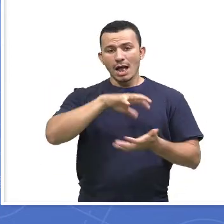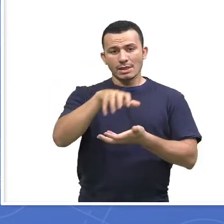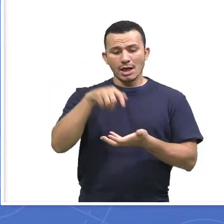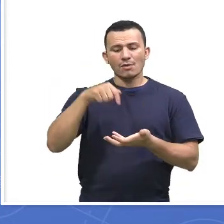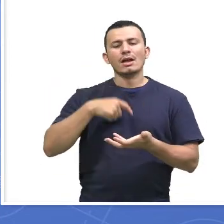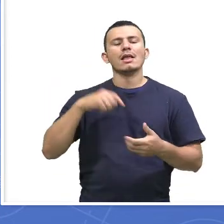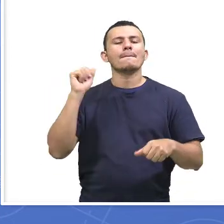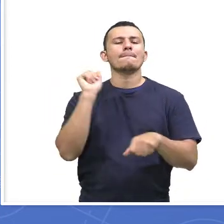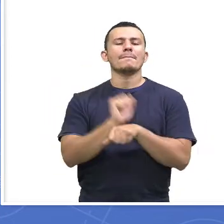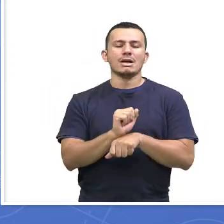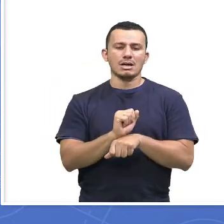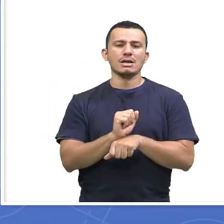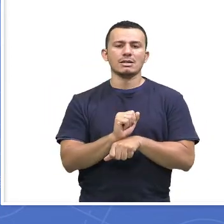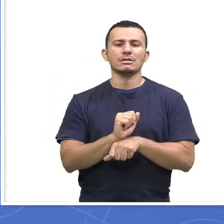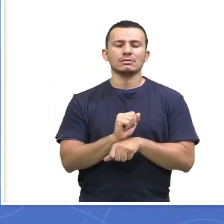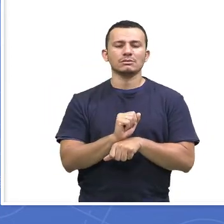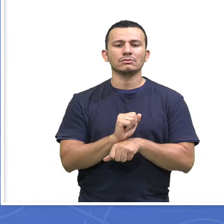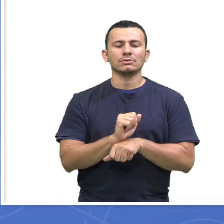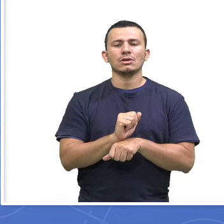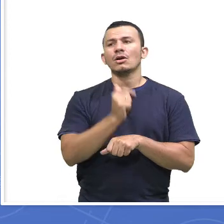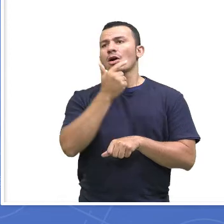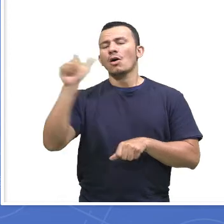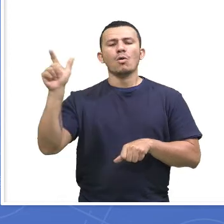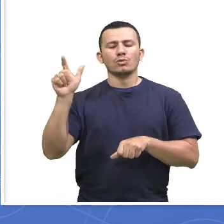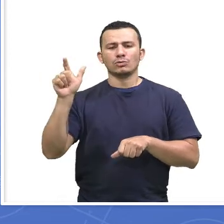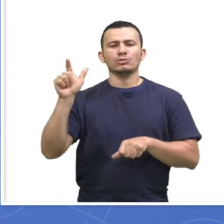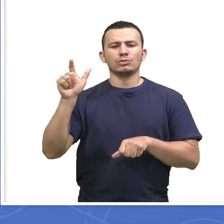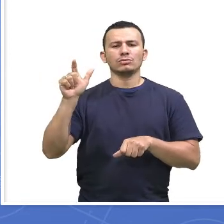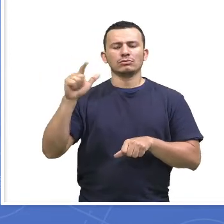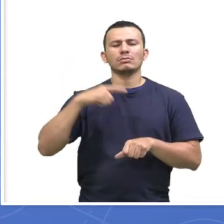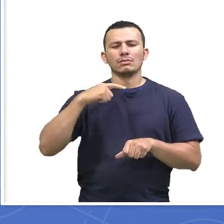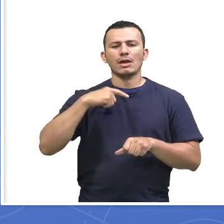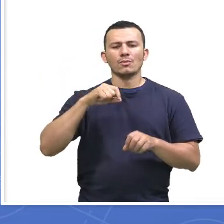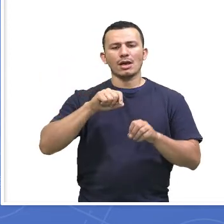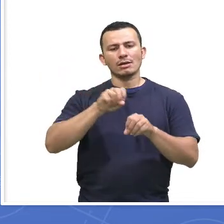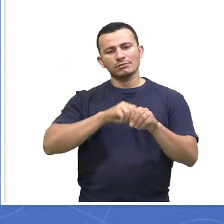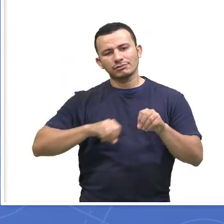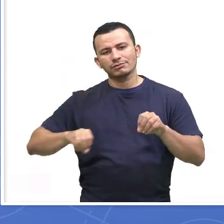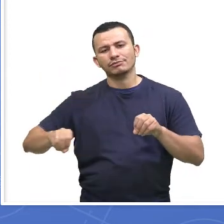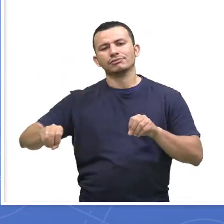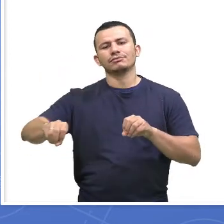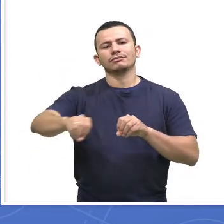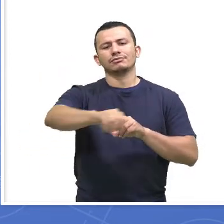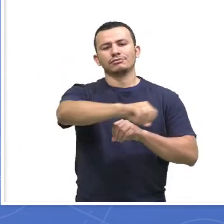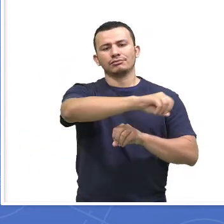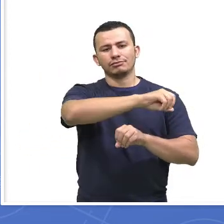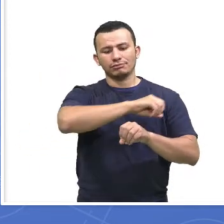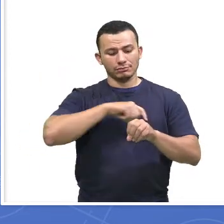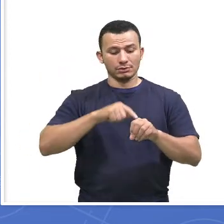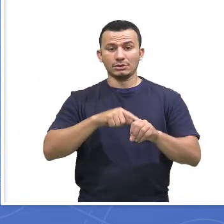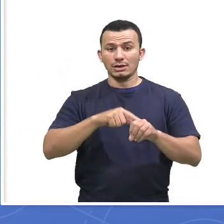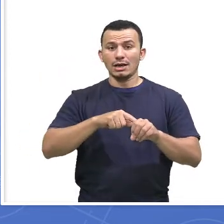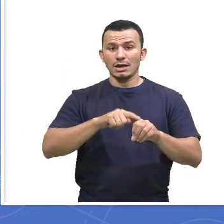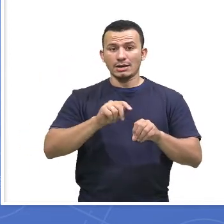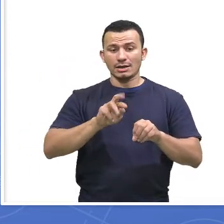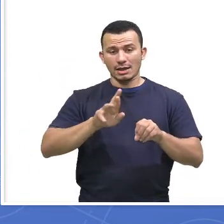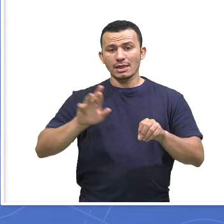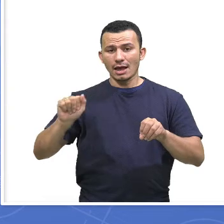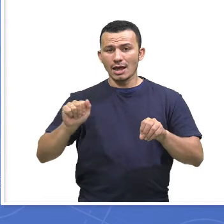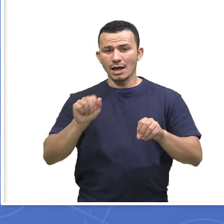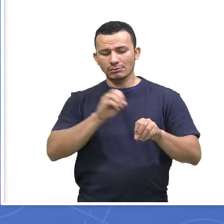parada e todos os outros astros giravam em torno dela. Tudo. Né? Inclusive o